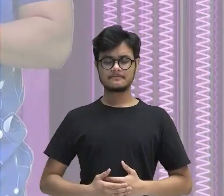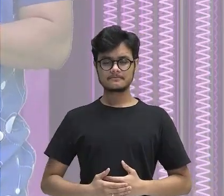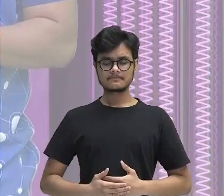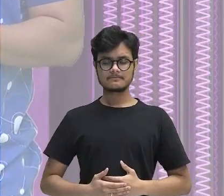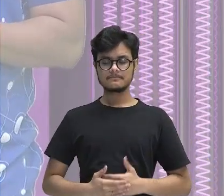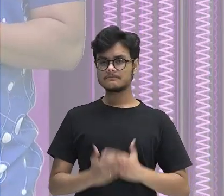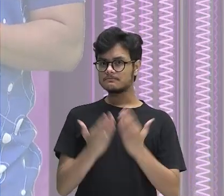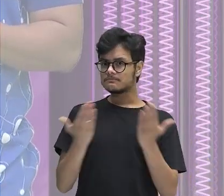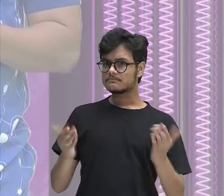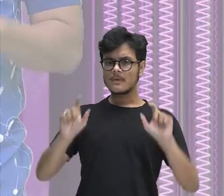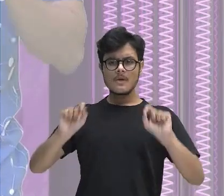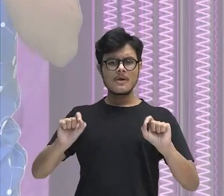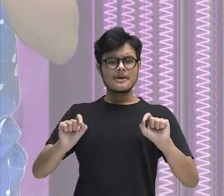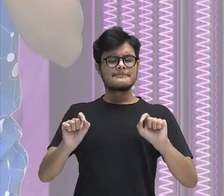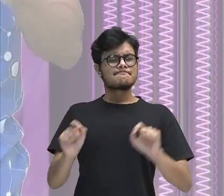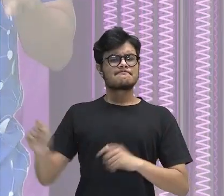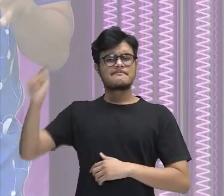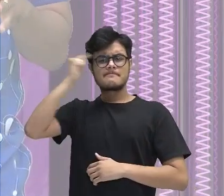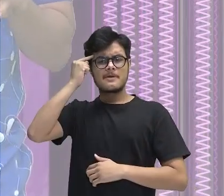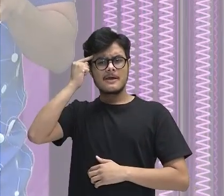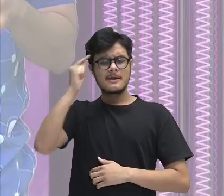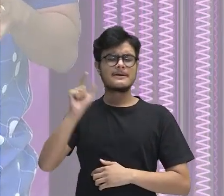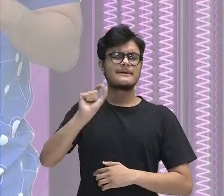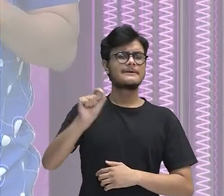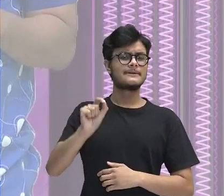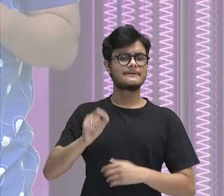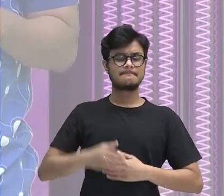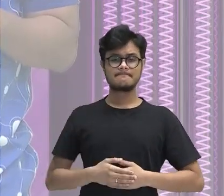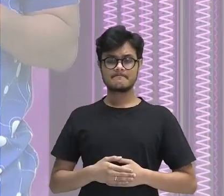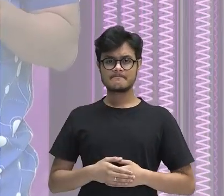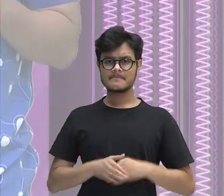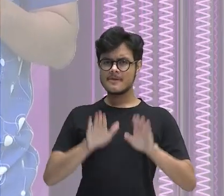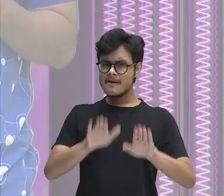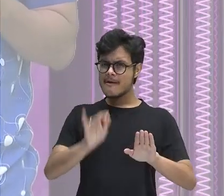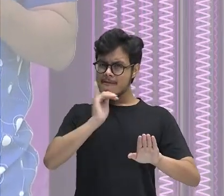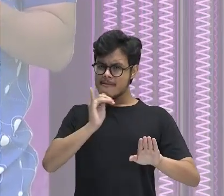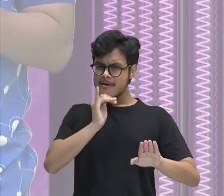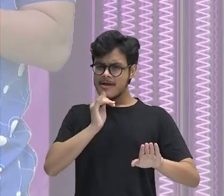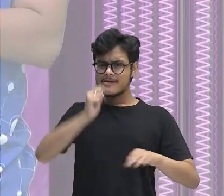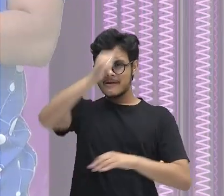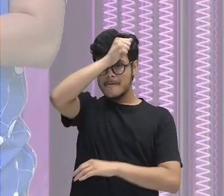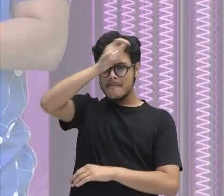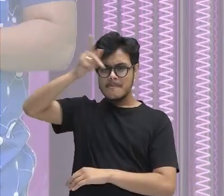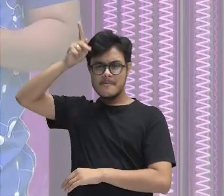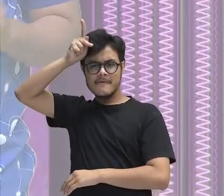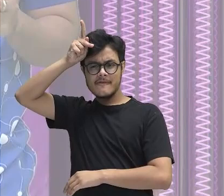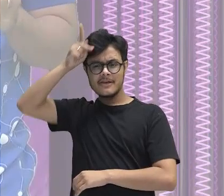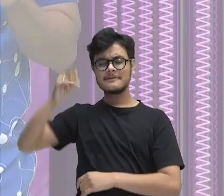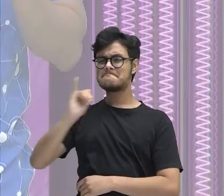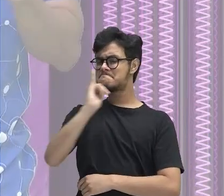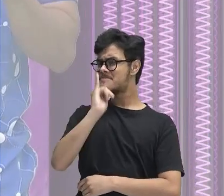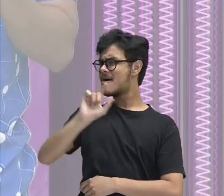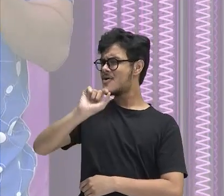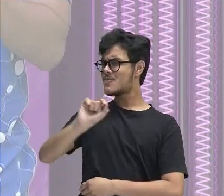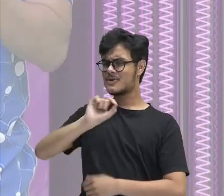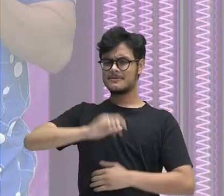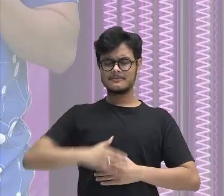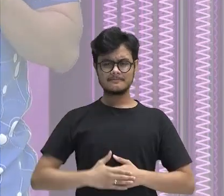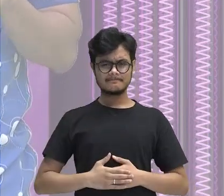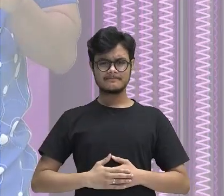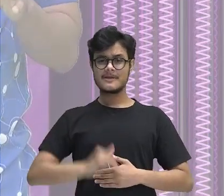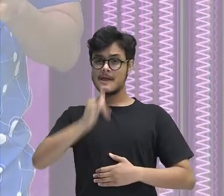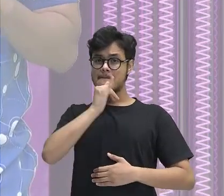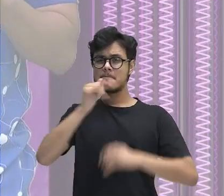aí, qual é o grande lance? Agora, o prefeito dessa cidade, ele quer colocar, né, paradas